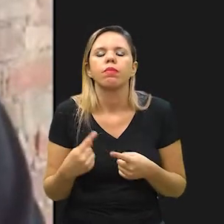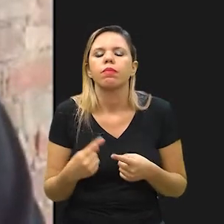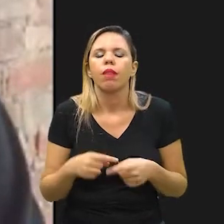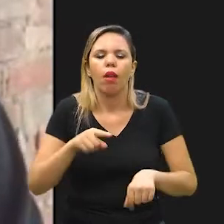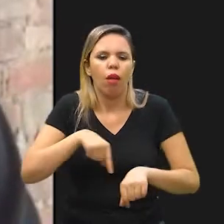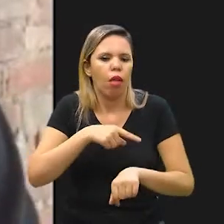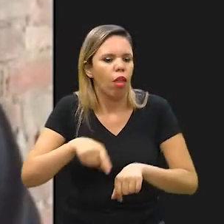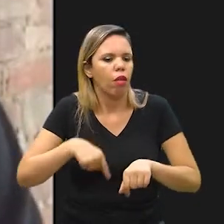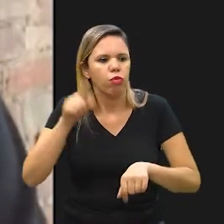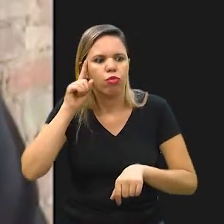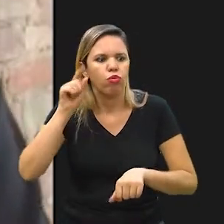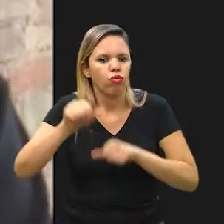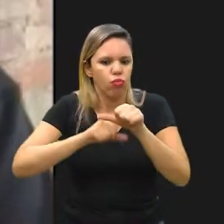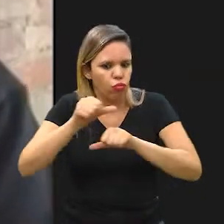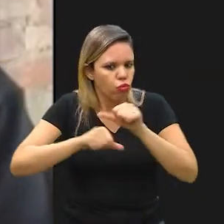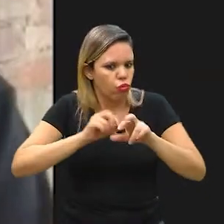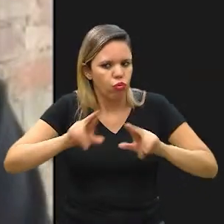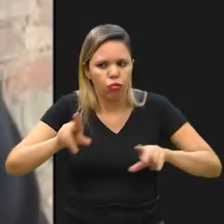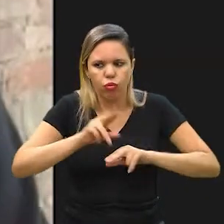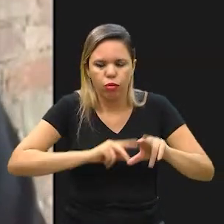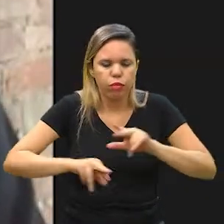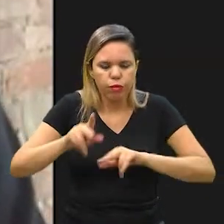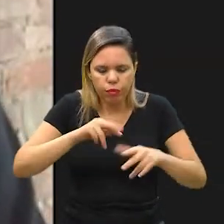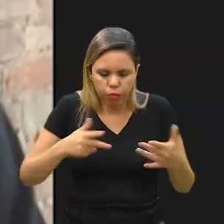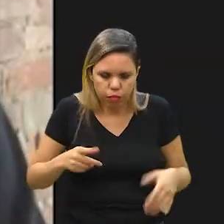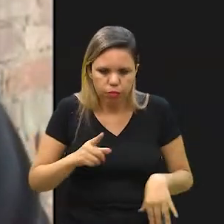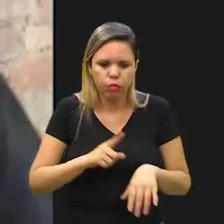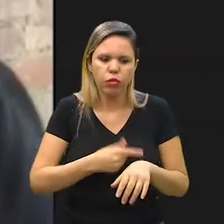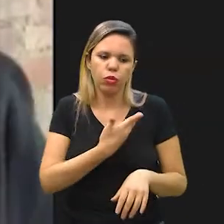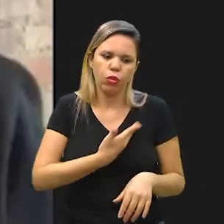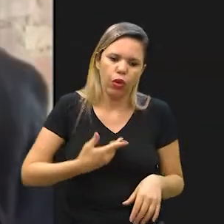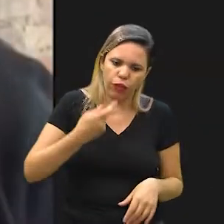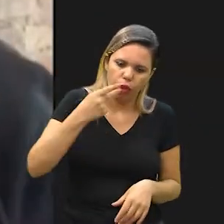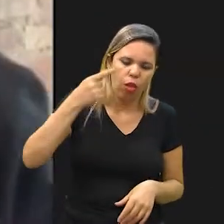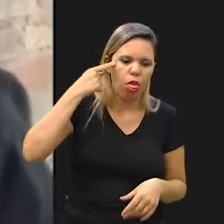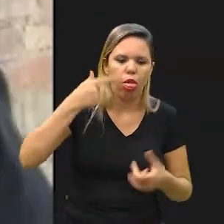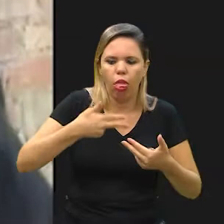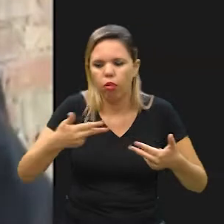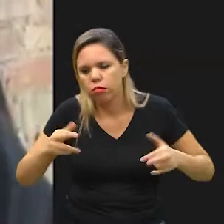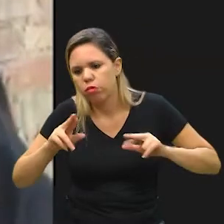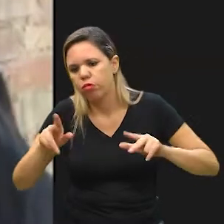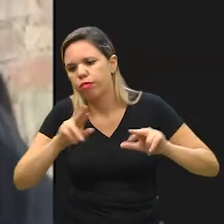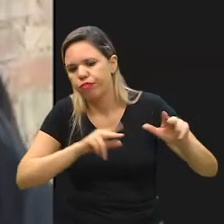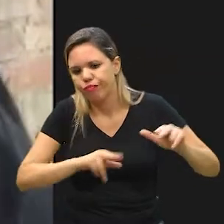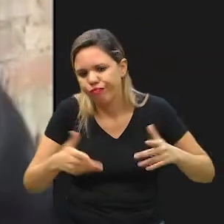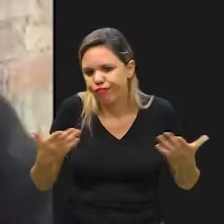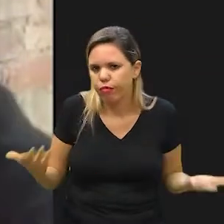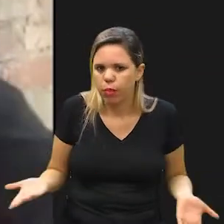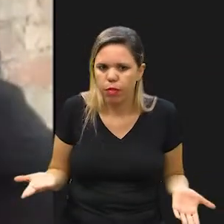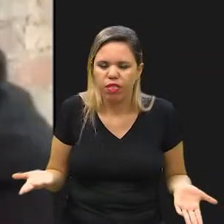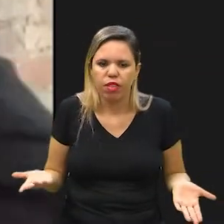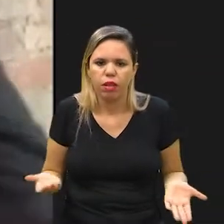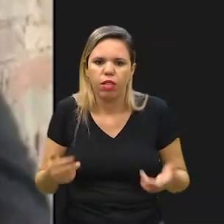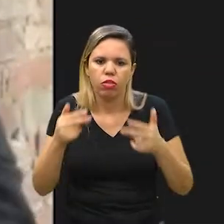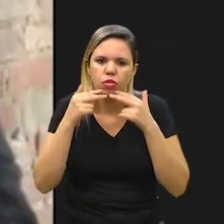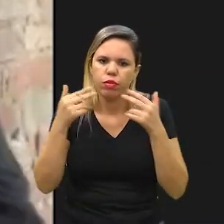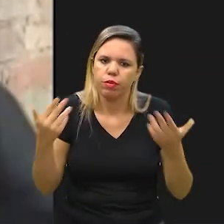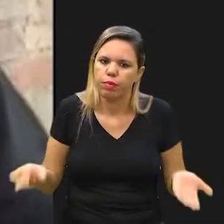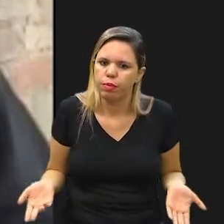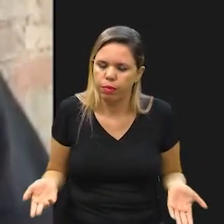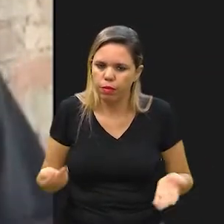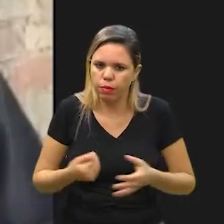hora era uma notícia, né? E cada hora era o governador falando uma coisa ou alguma novidade,